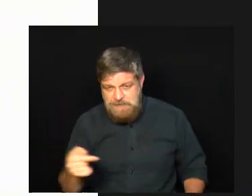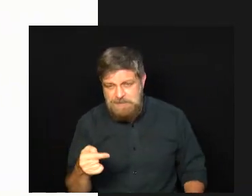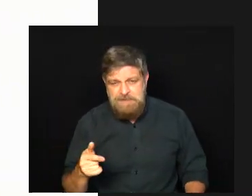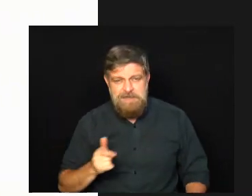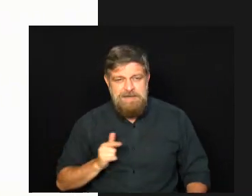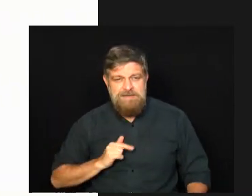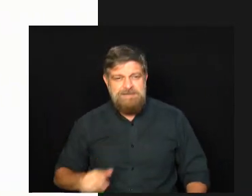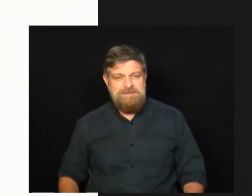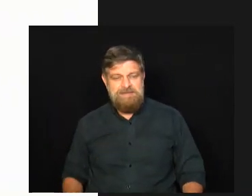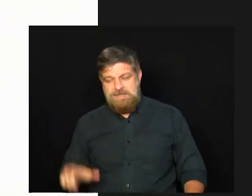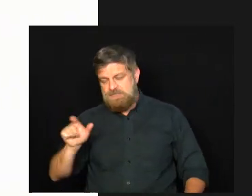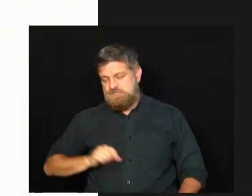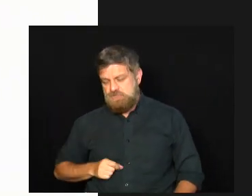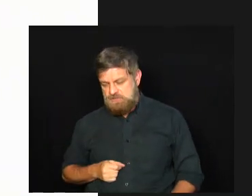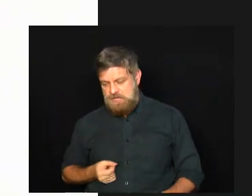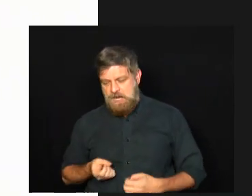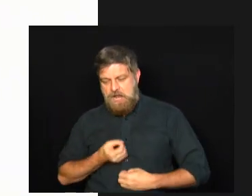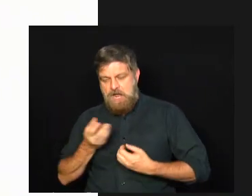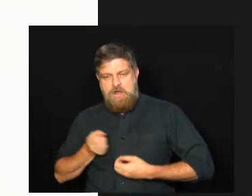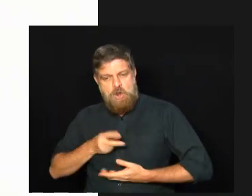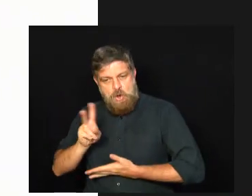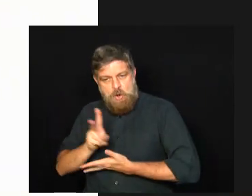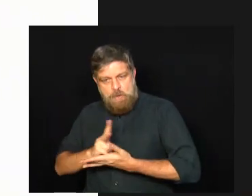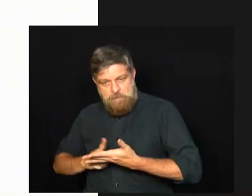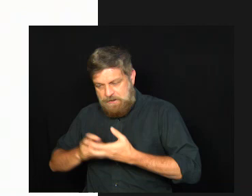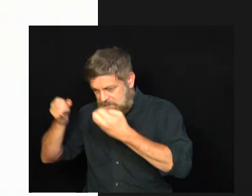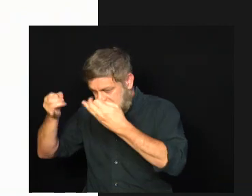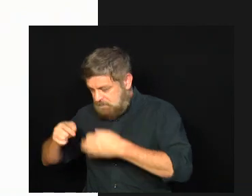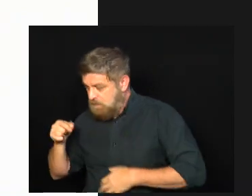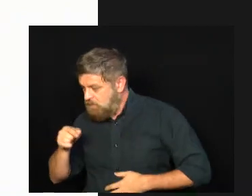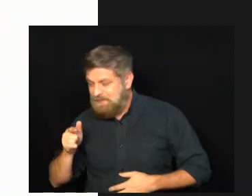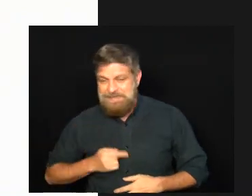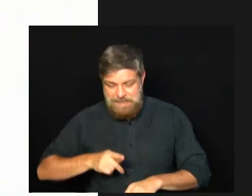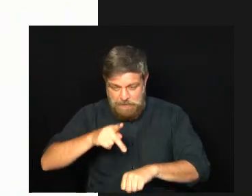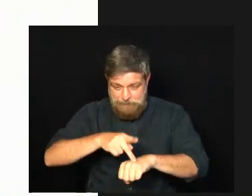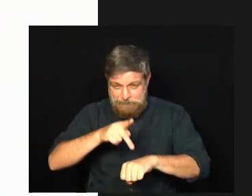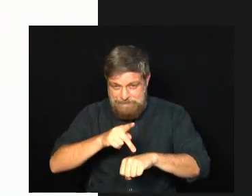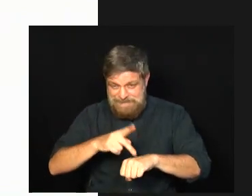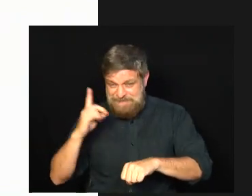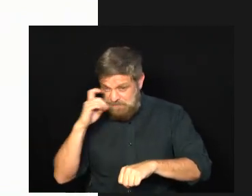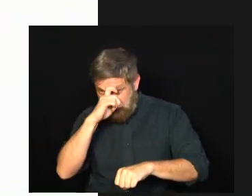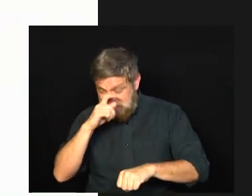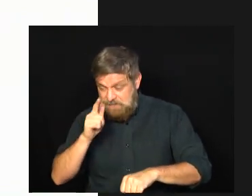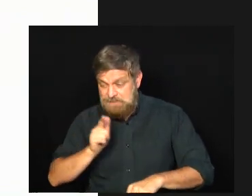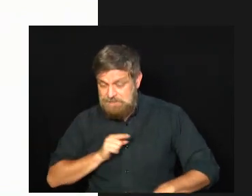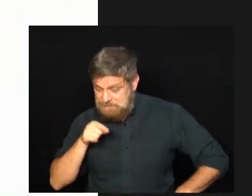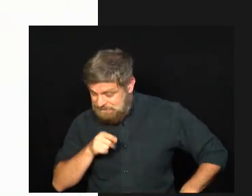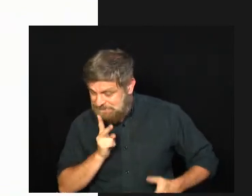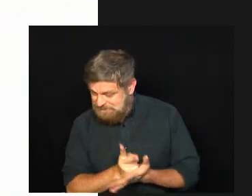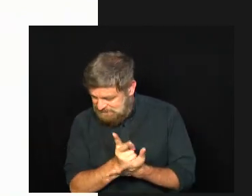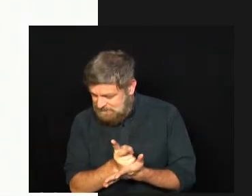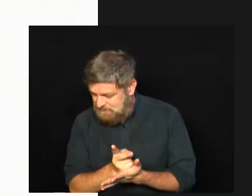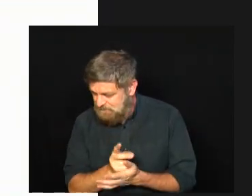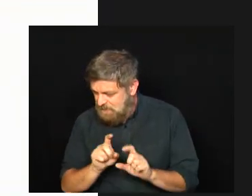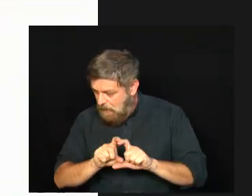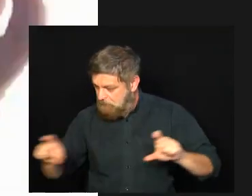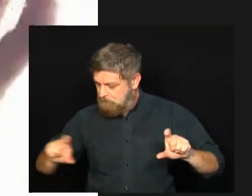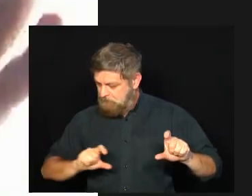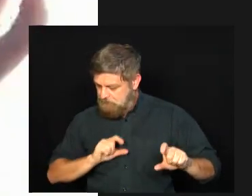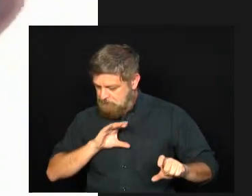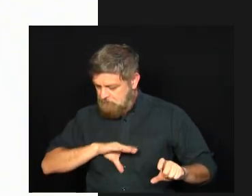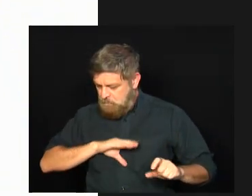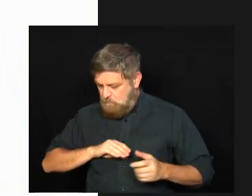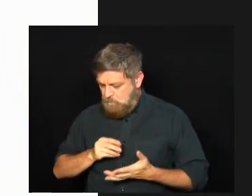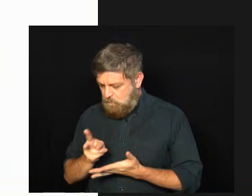Drummond já não disse que há sempre uma pedra no caminho? No caminho sempre haverá uma pedra. A